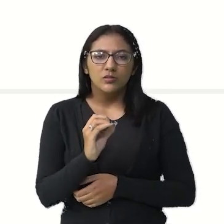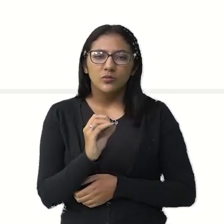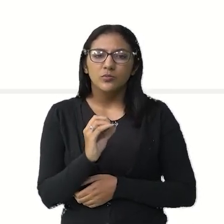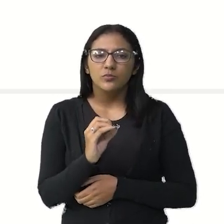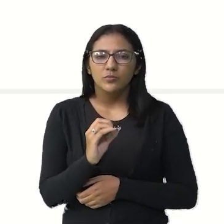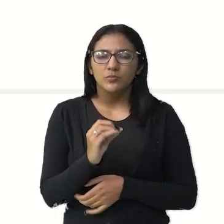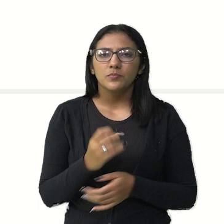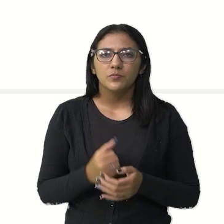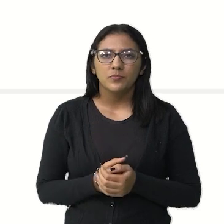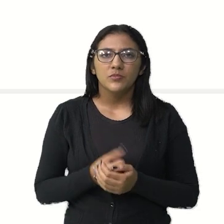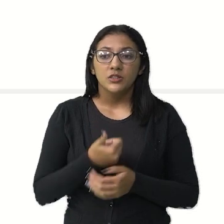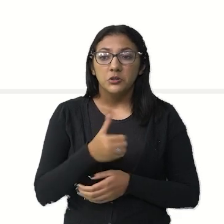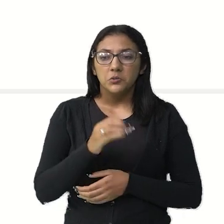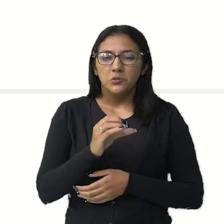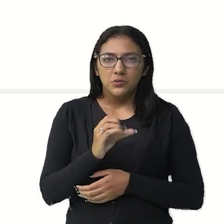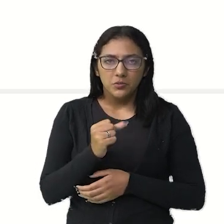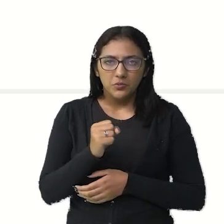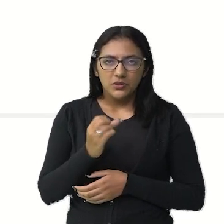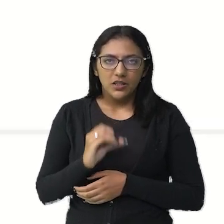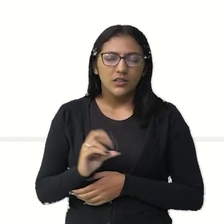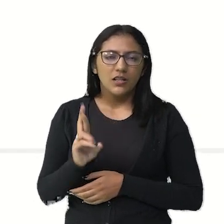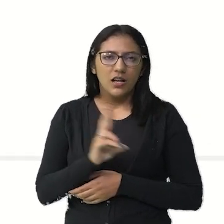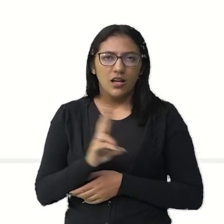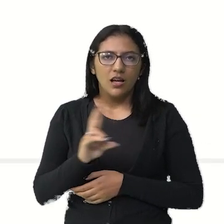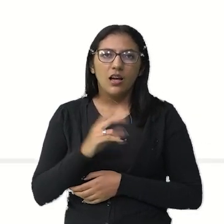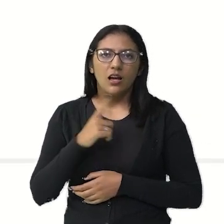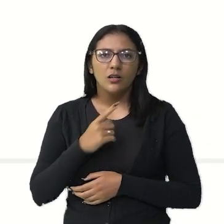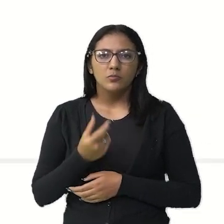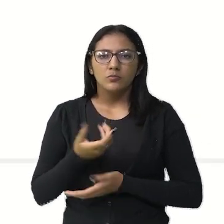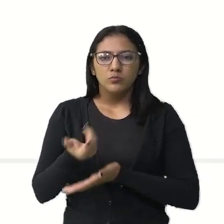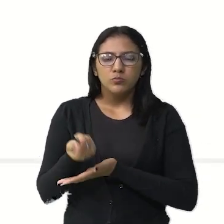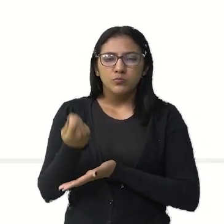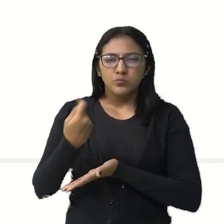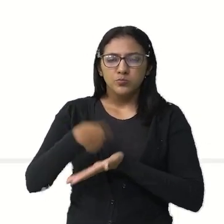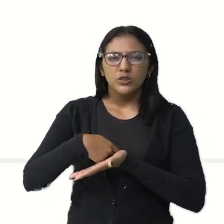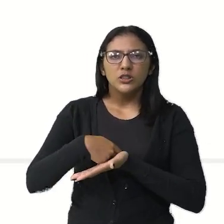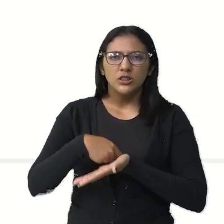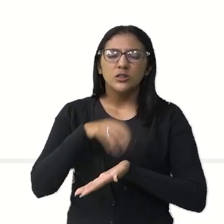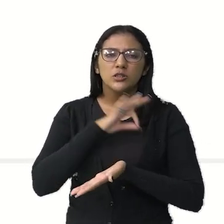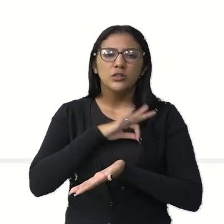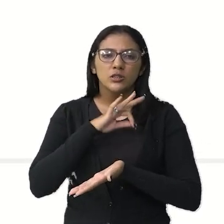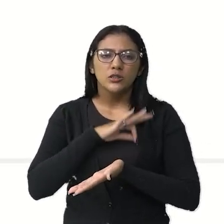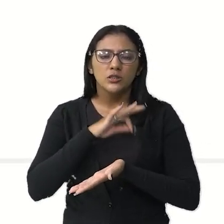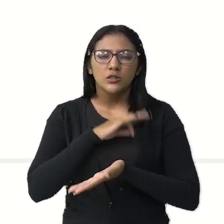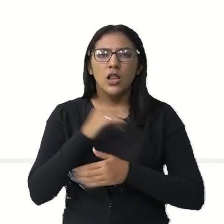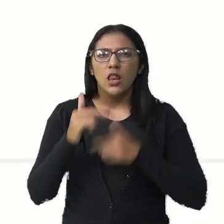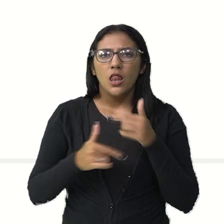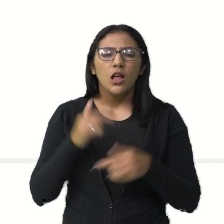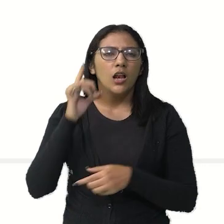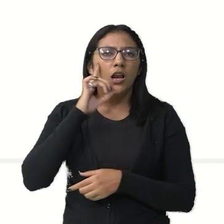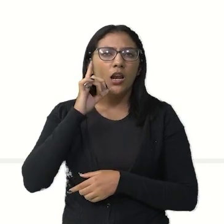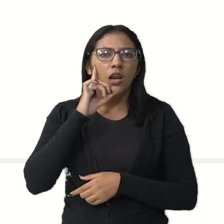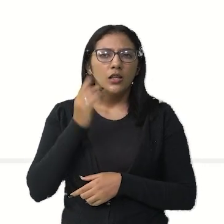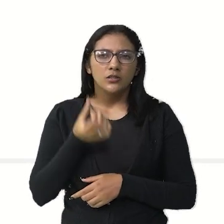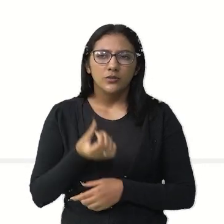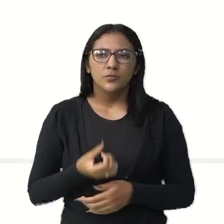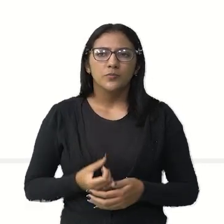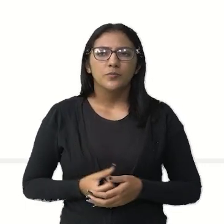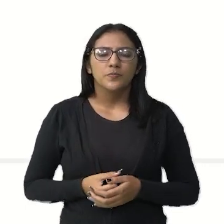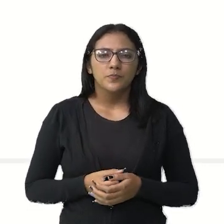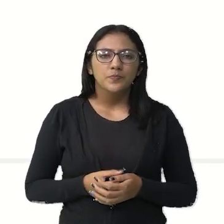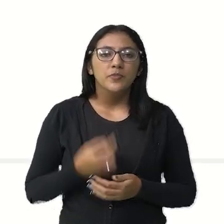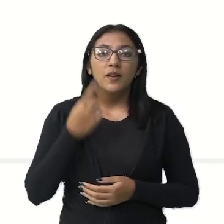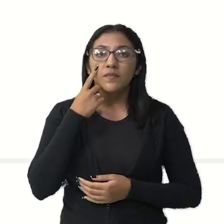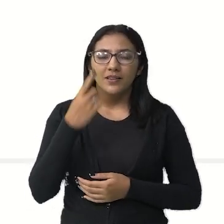tá? R$180, então, é o que ele vai receber por trabalhar aqueles 6 dias, tá bom? Então, a partir